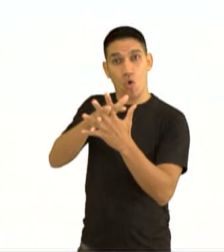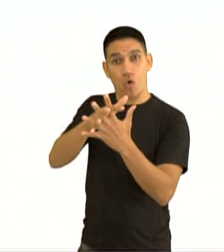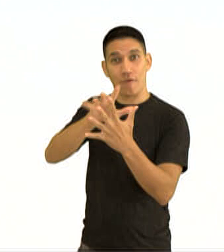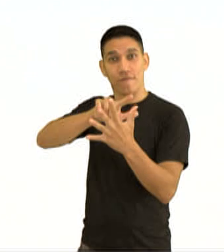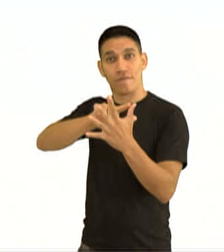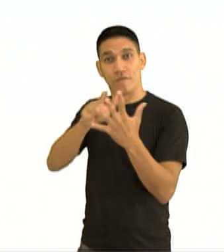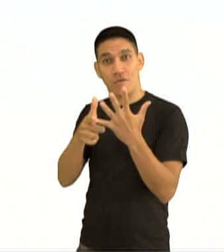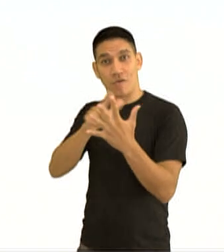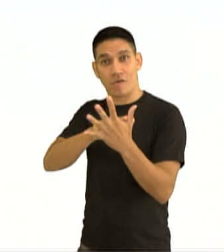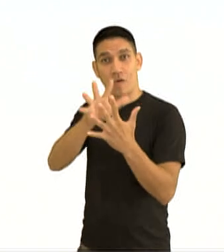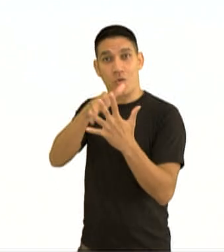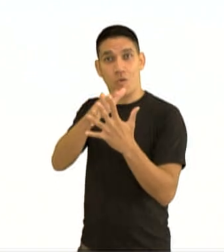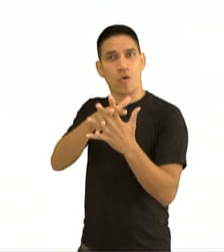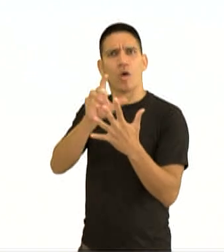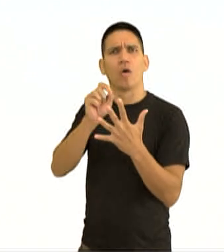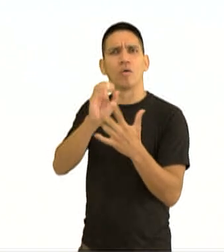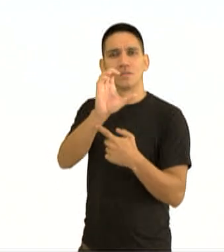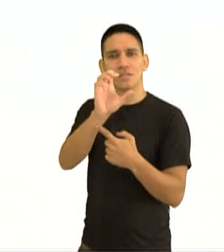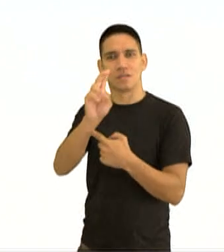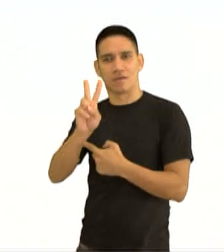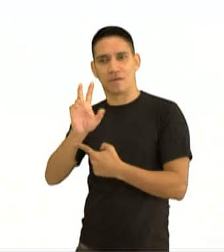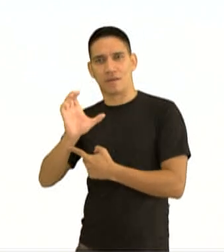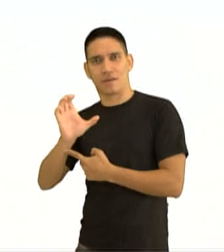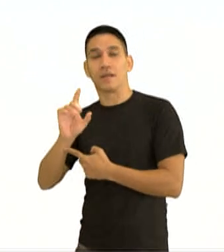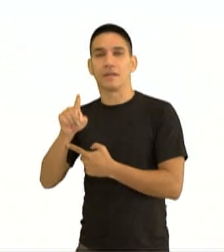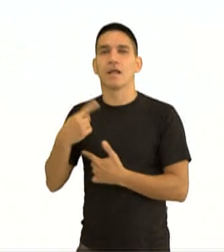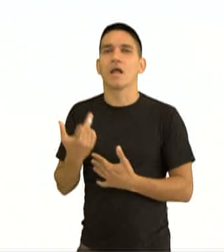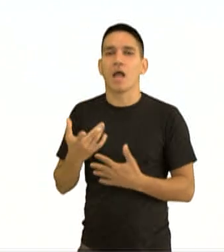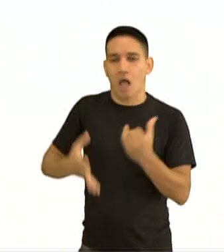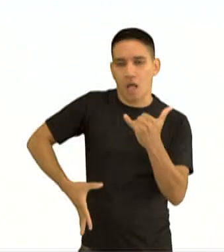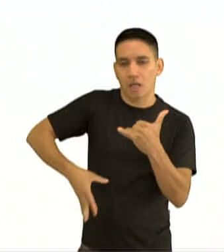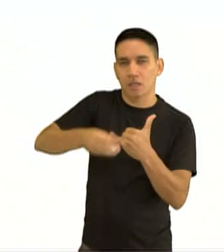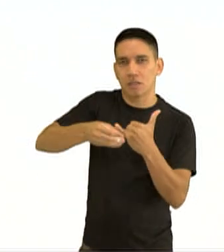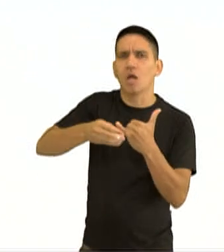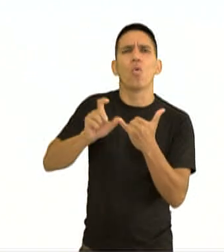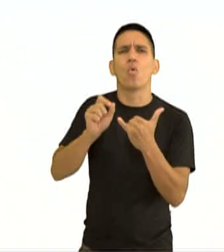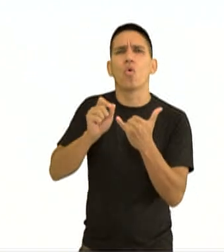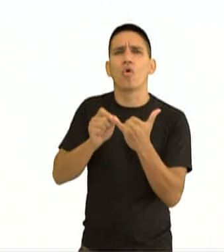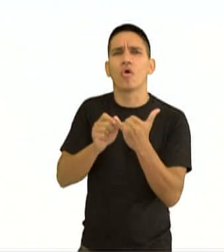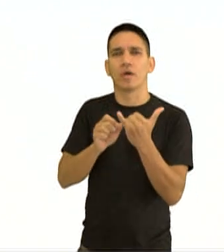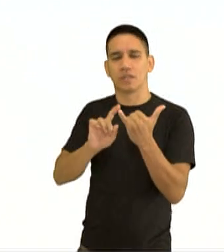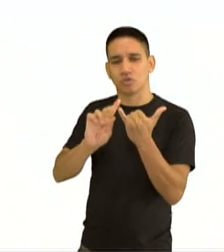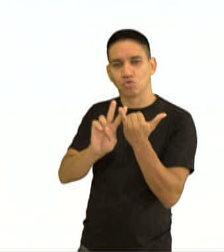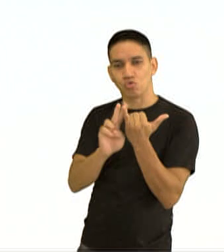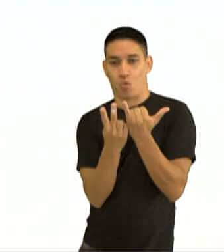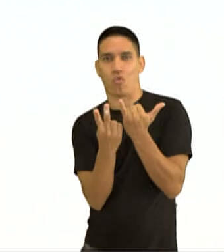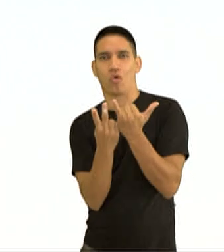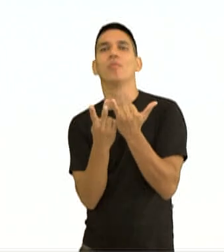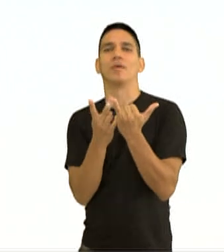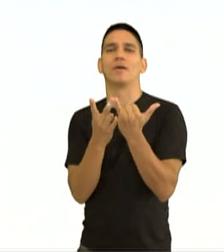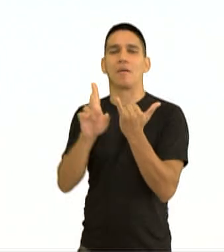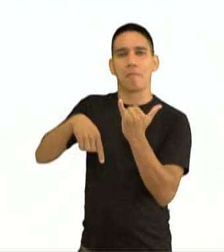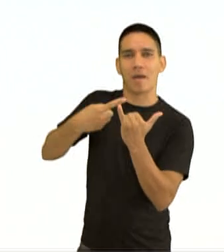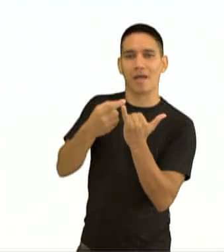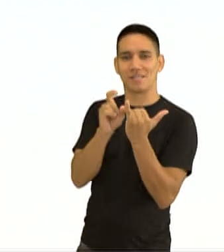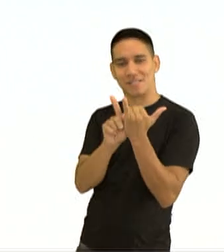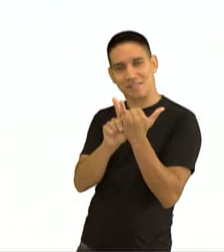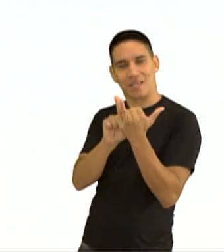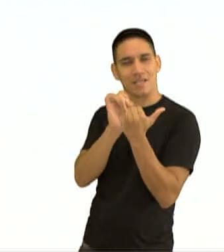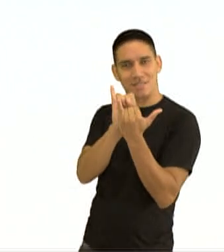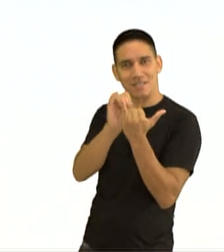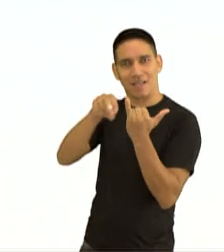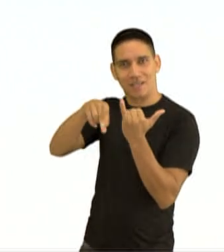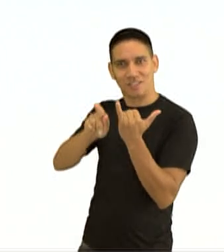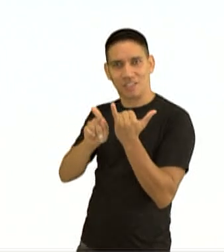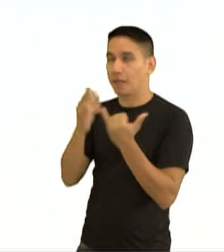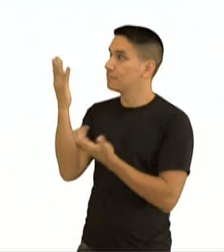vamos duplicar a última consoante e acrescentar o ing. No caso, como get, getting, com 2 t's, e